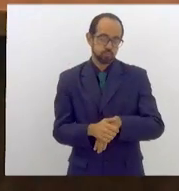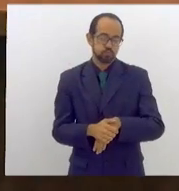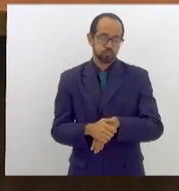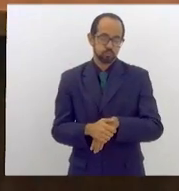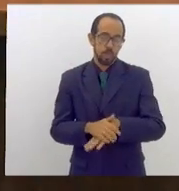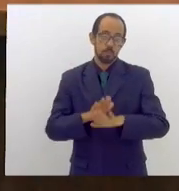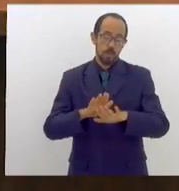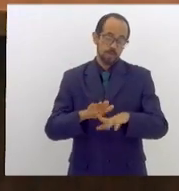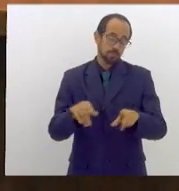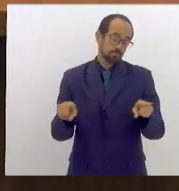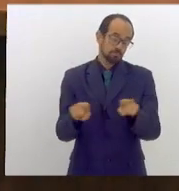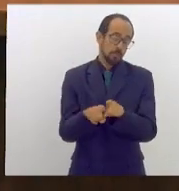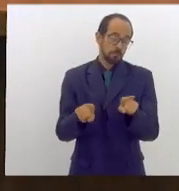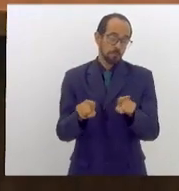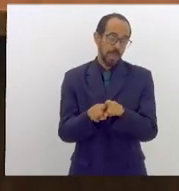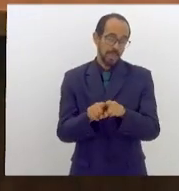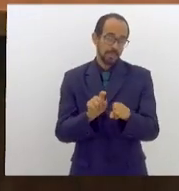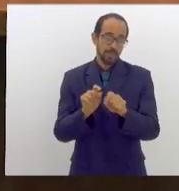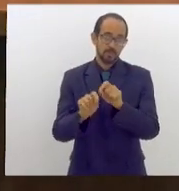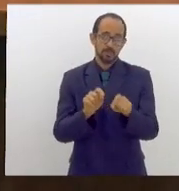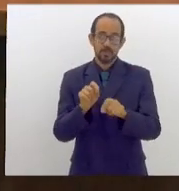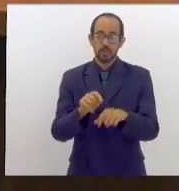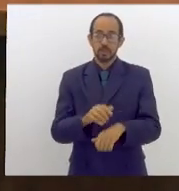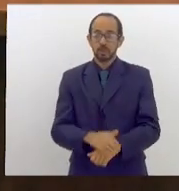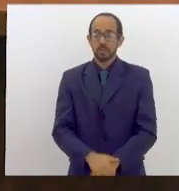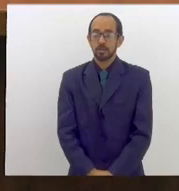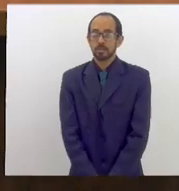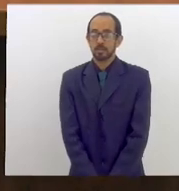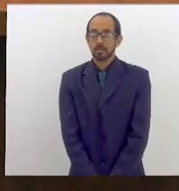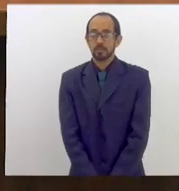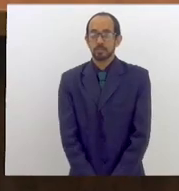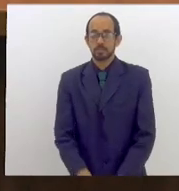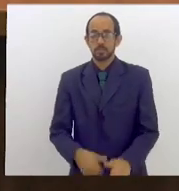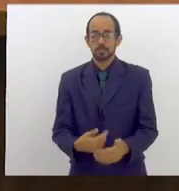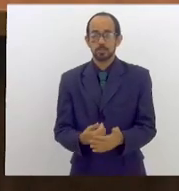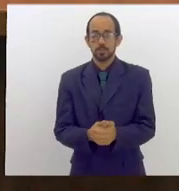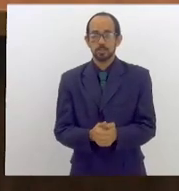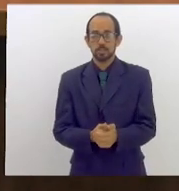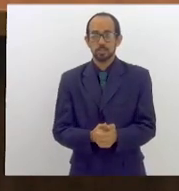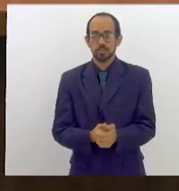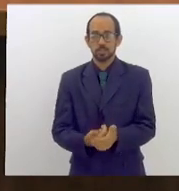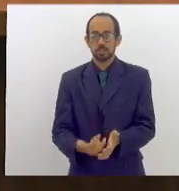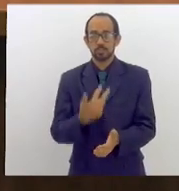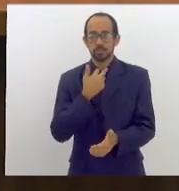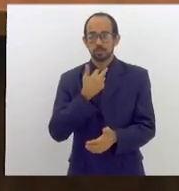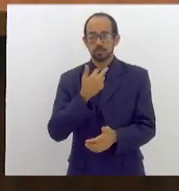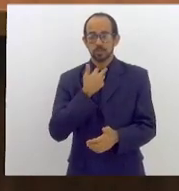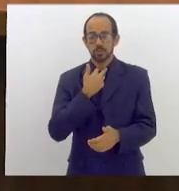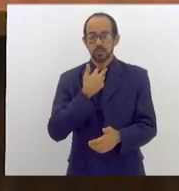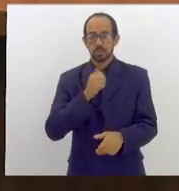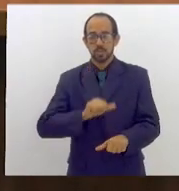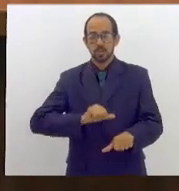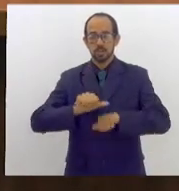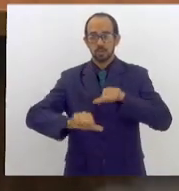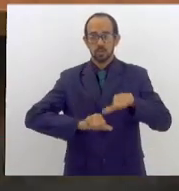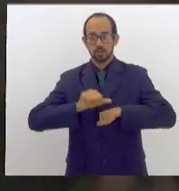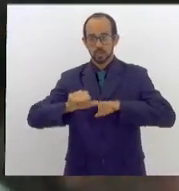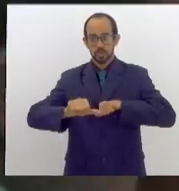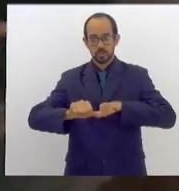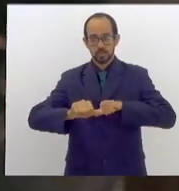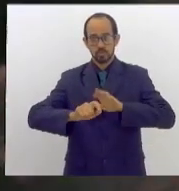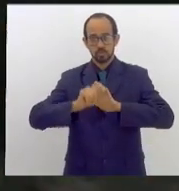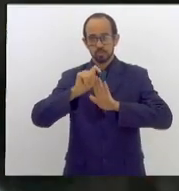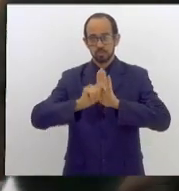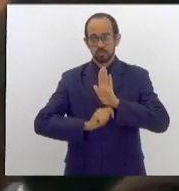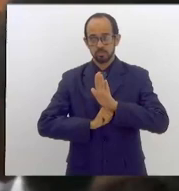mas ao mesmo tempo neste momento não pode ter alteração de de redação